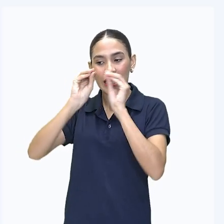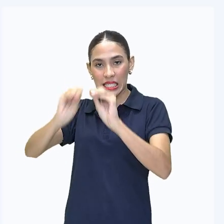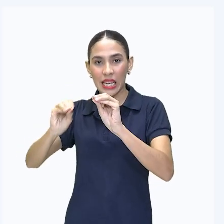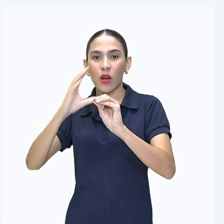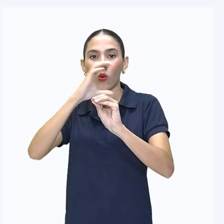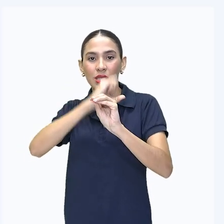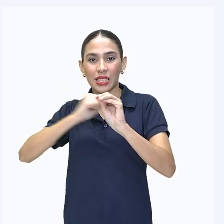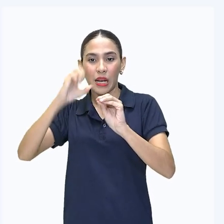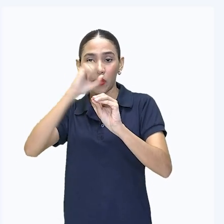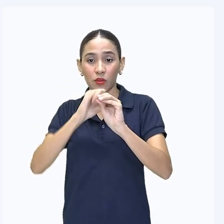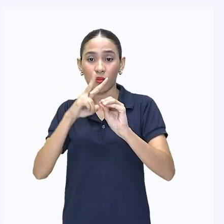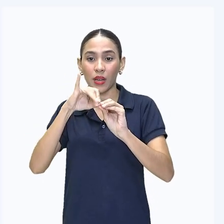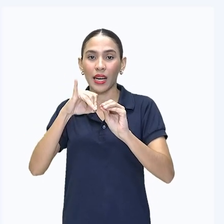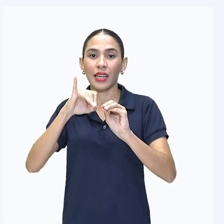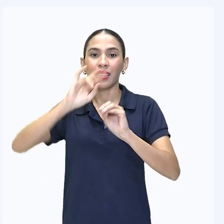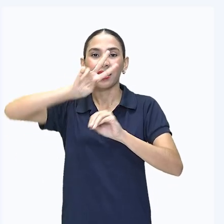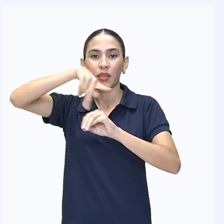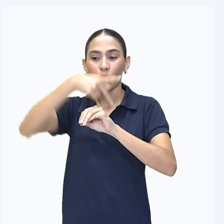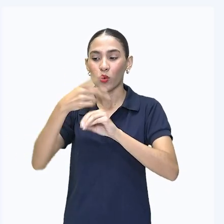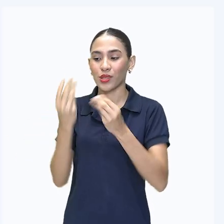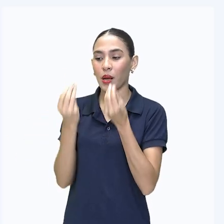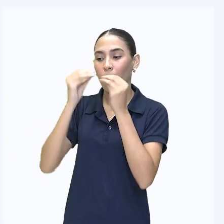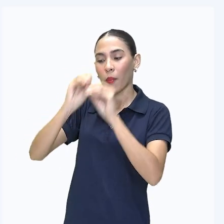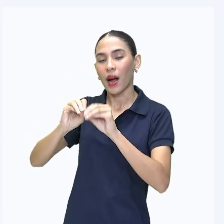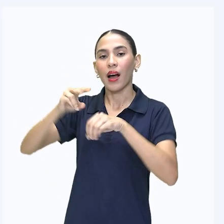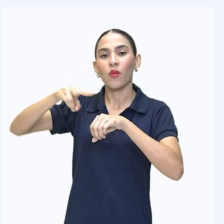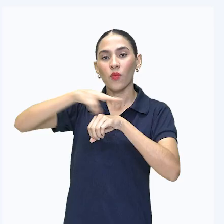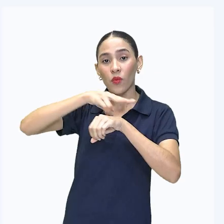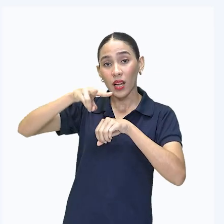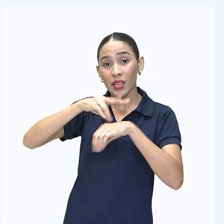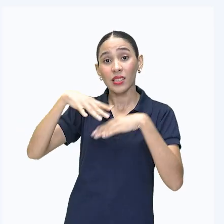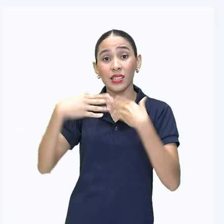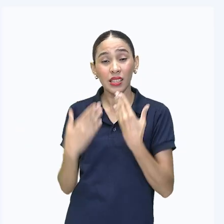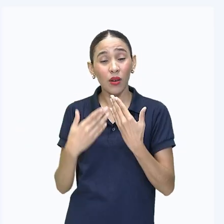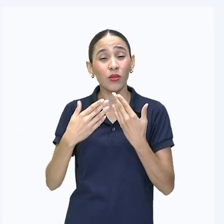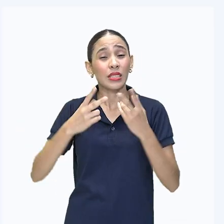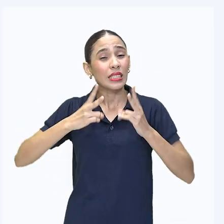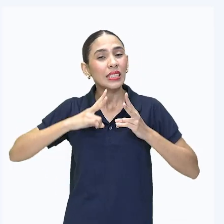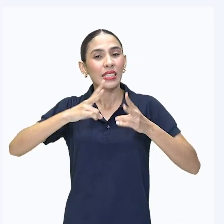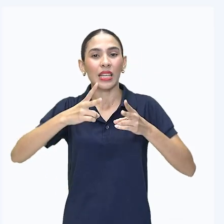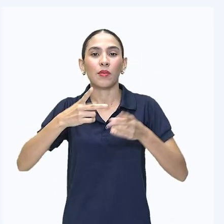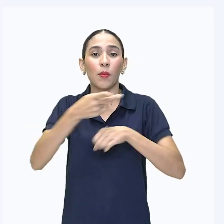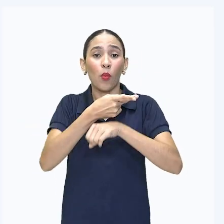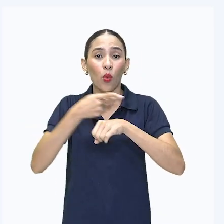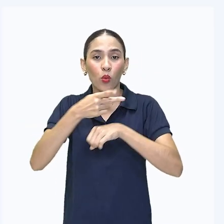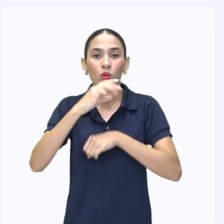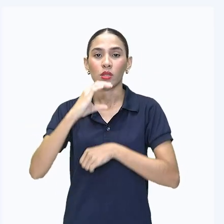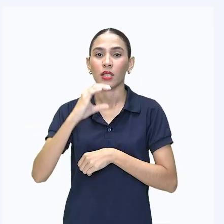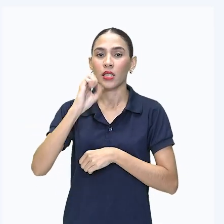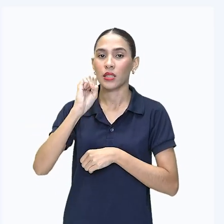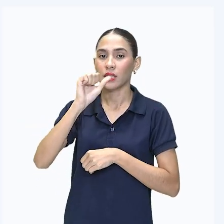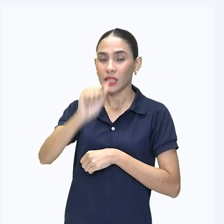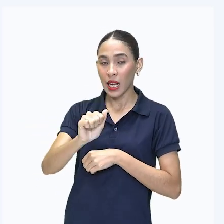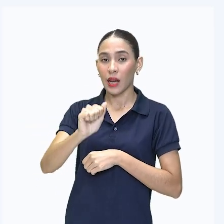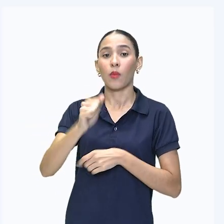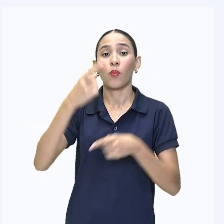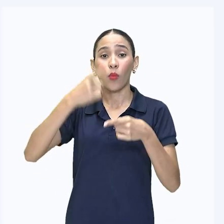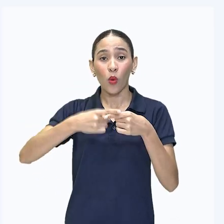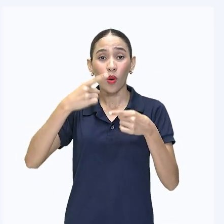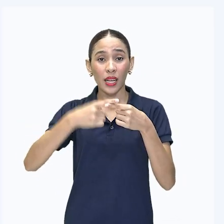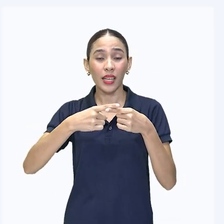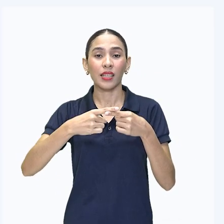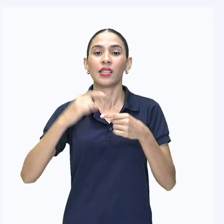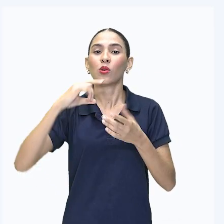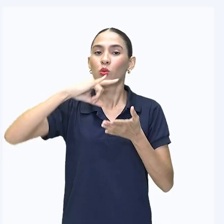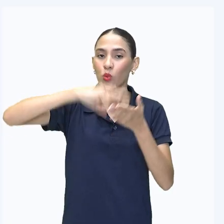quando lançado ele vai ficar verde, né? Então, de novo, consultem o CSA, que lá está indicado qual é o